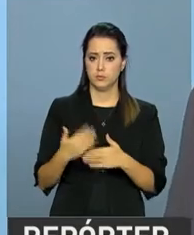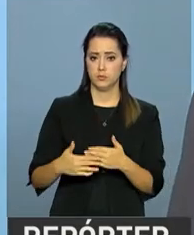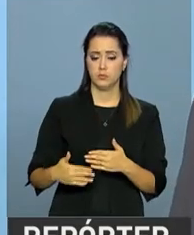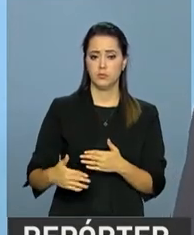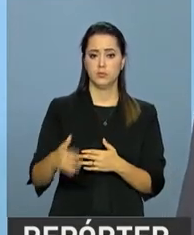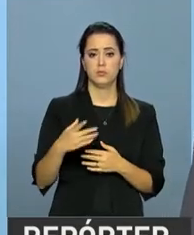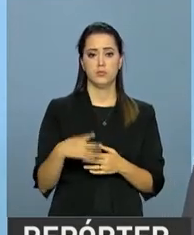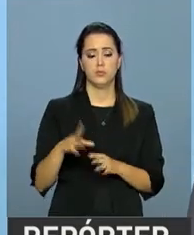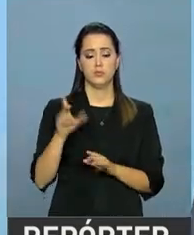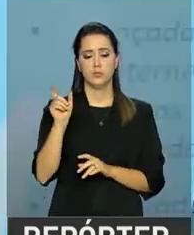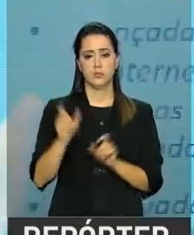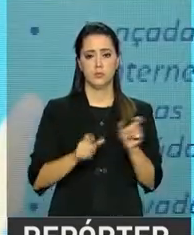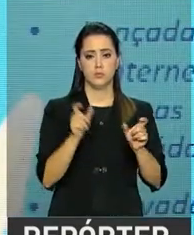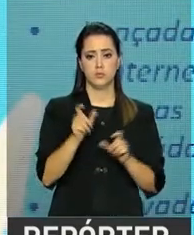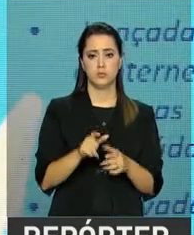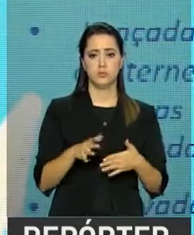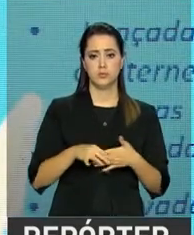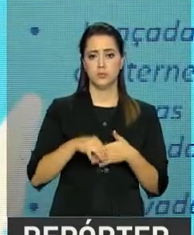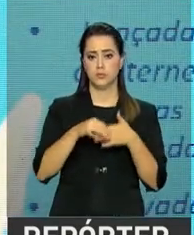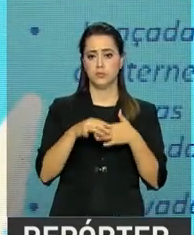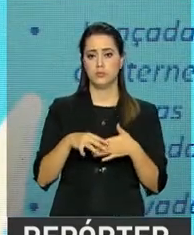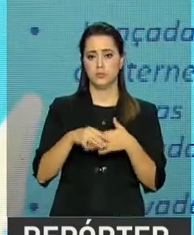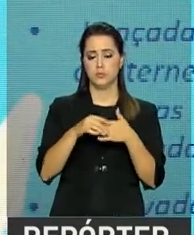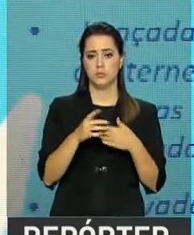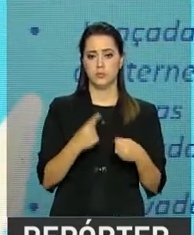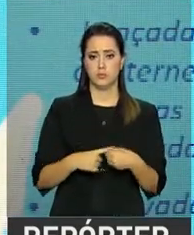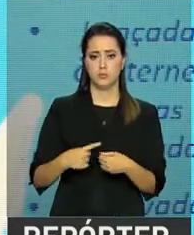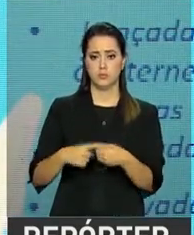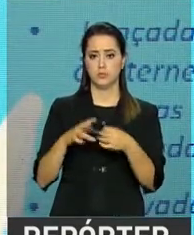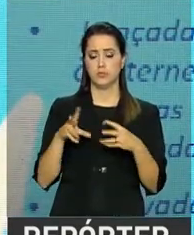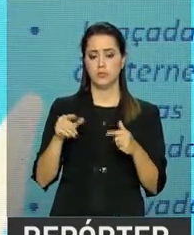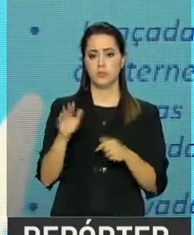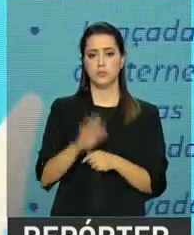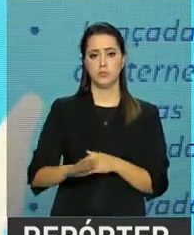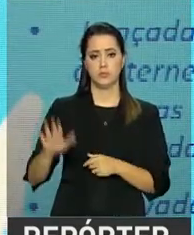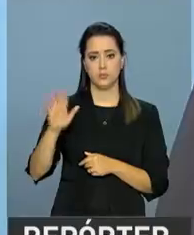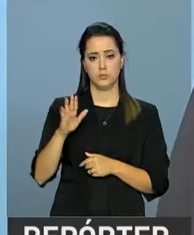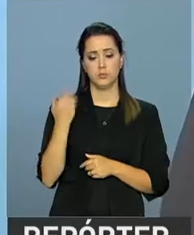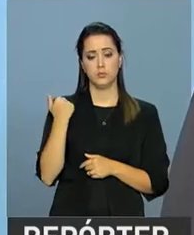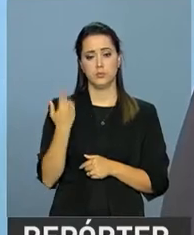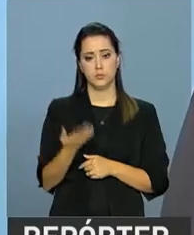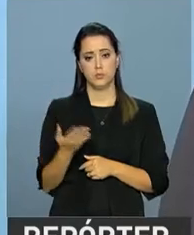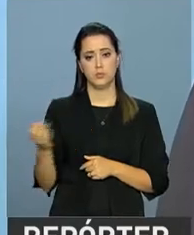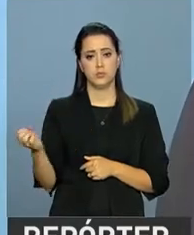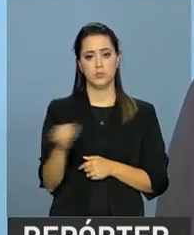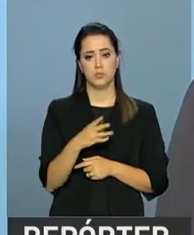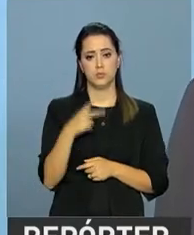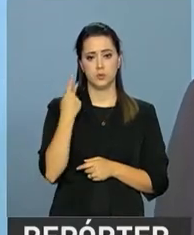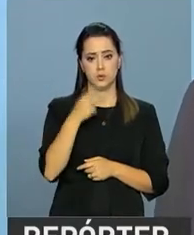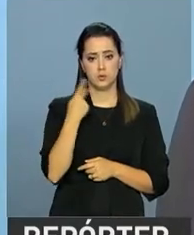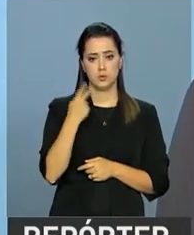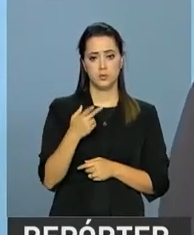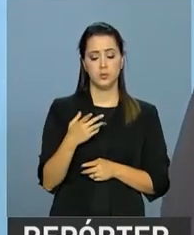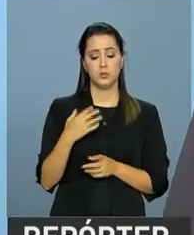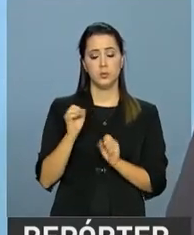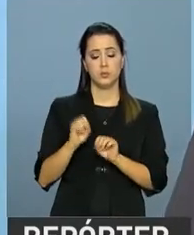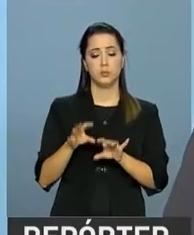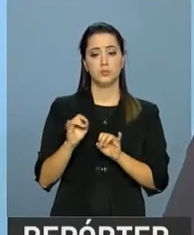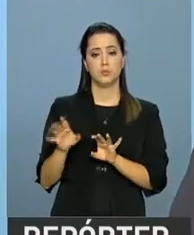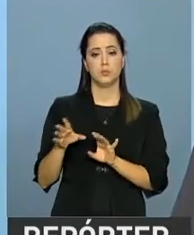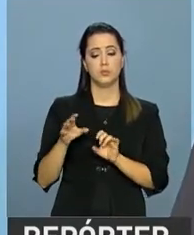técnicos municipais de todo o país lançada a política de inovação na educação conectada que irá universalizar